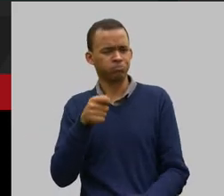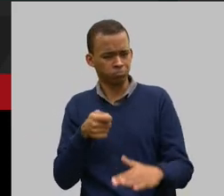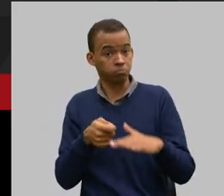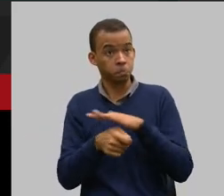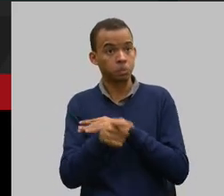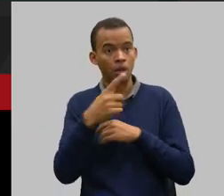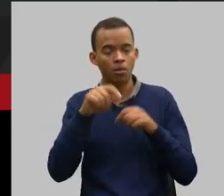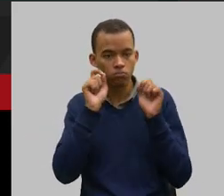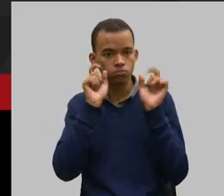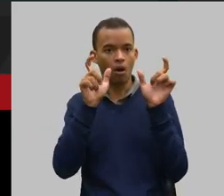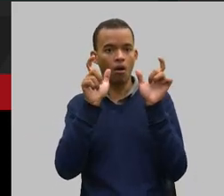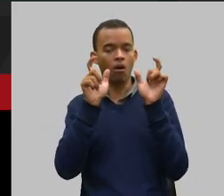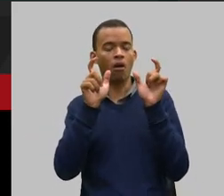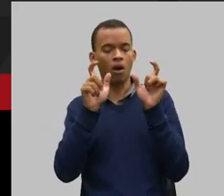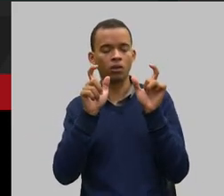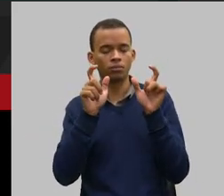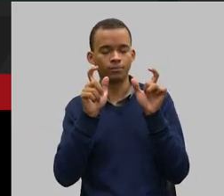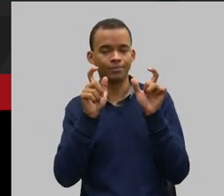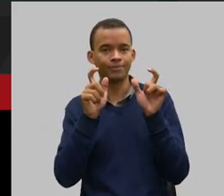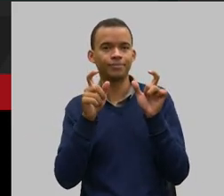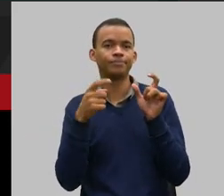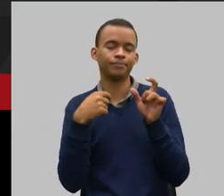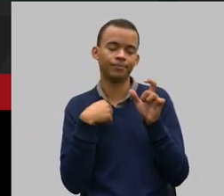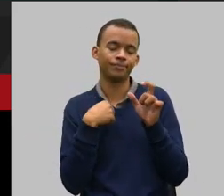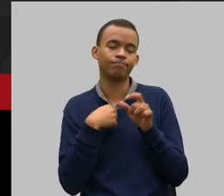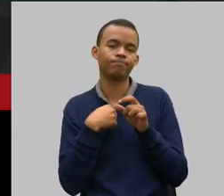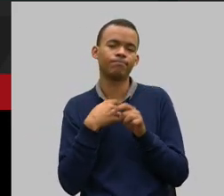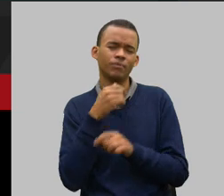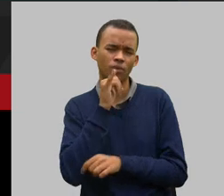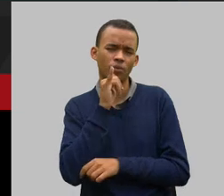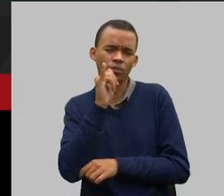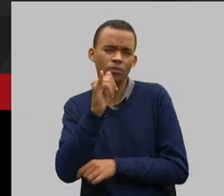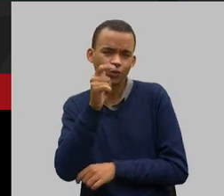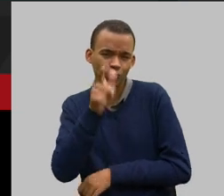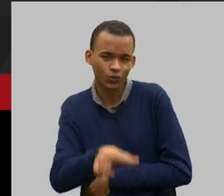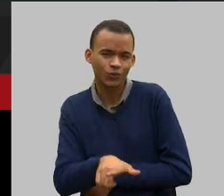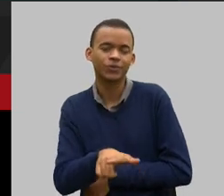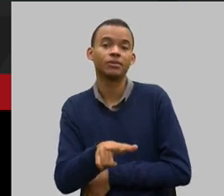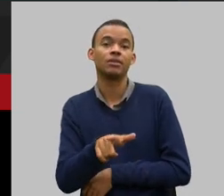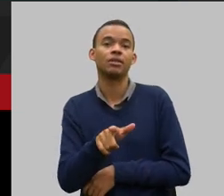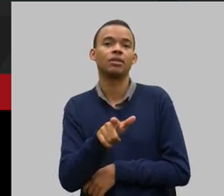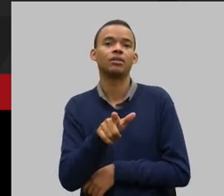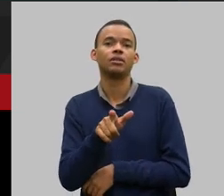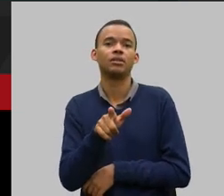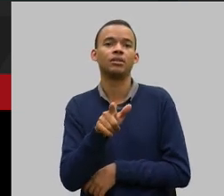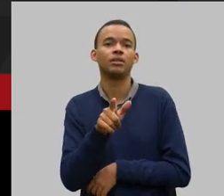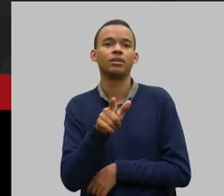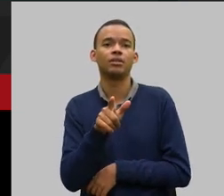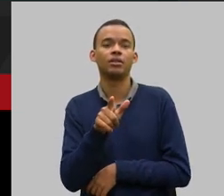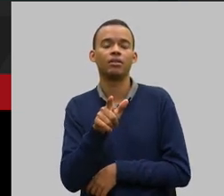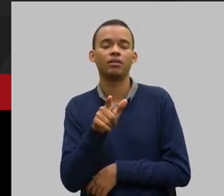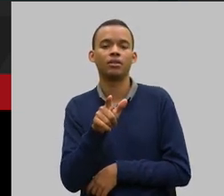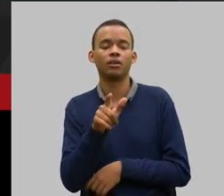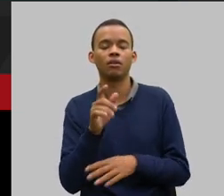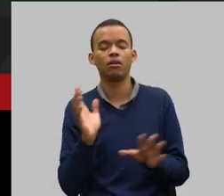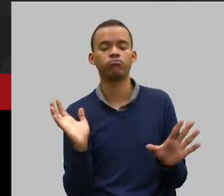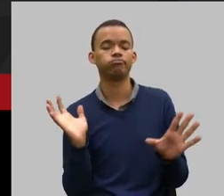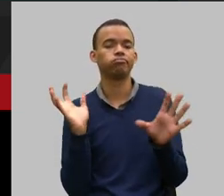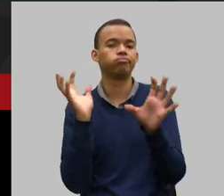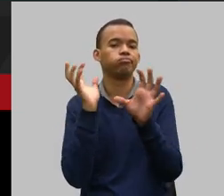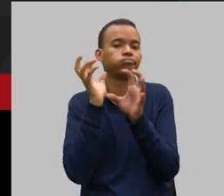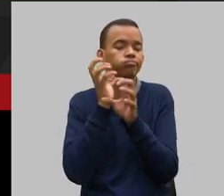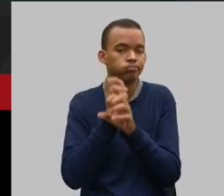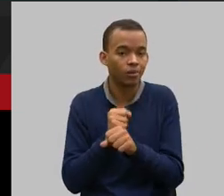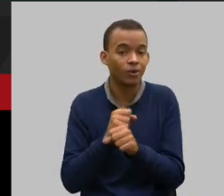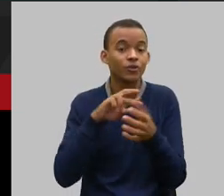olhos e novamente eu registro eh isso tudo ao final do dia significa e mais